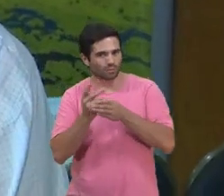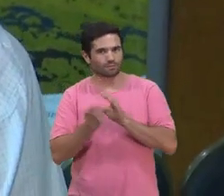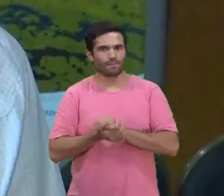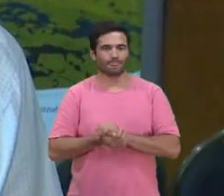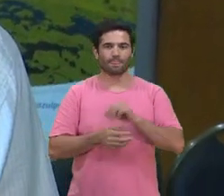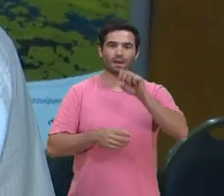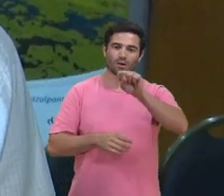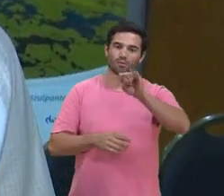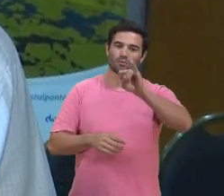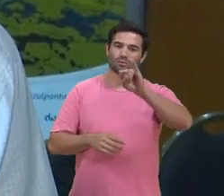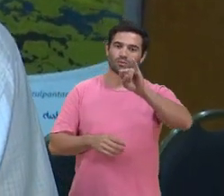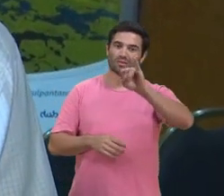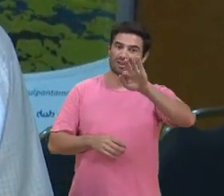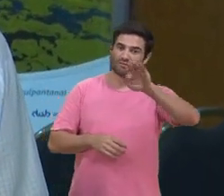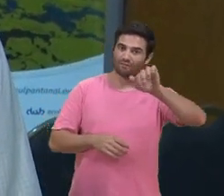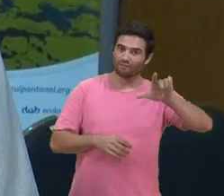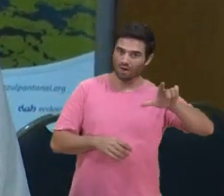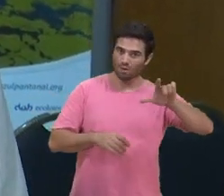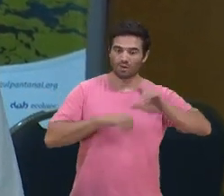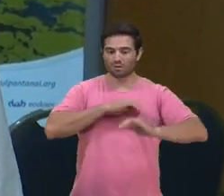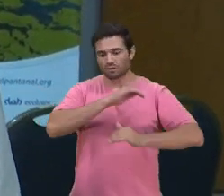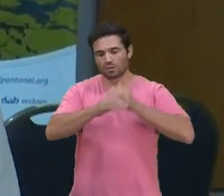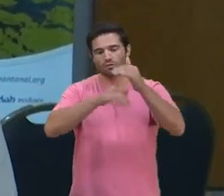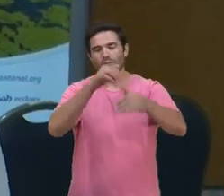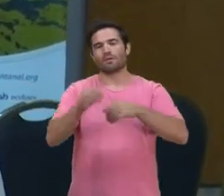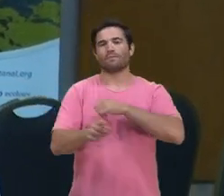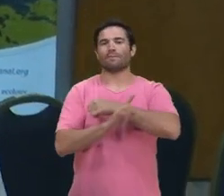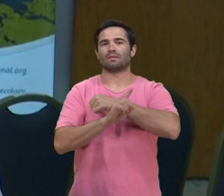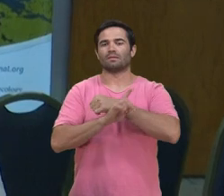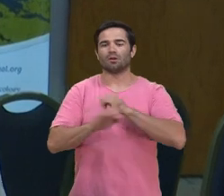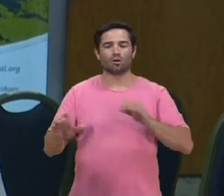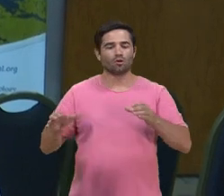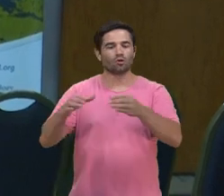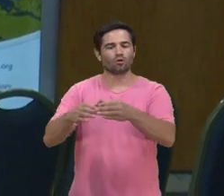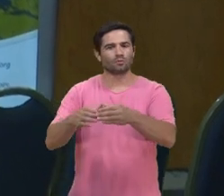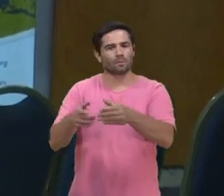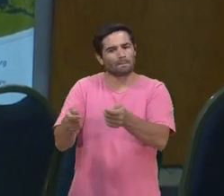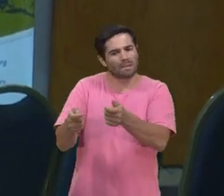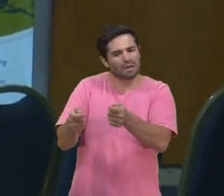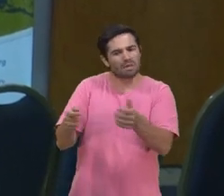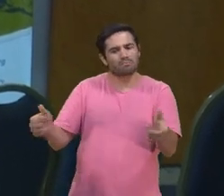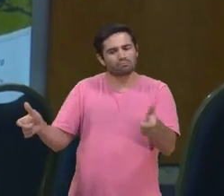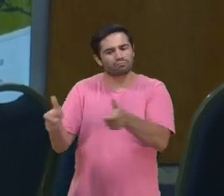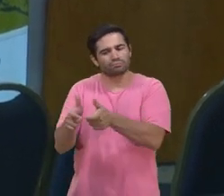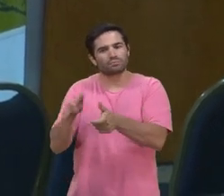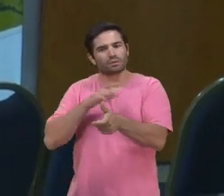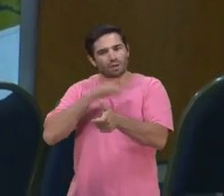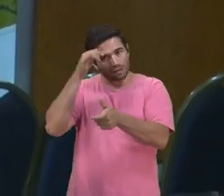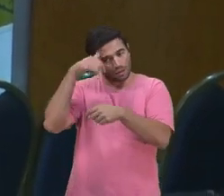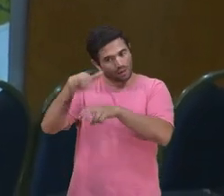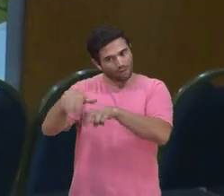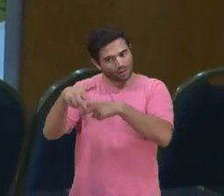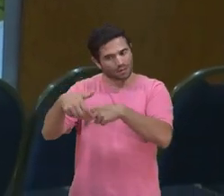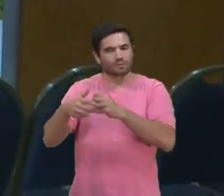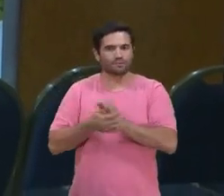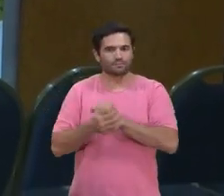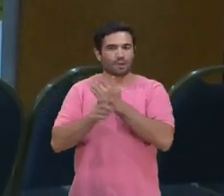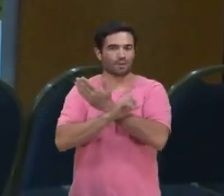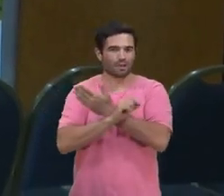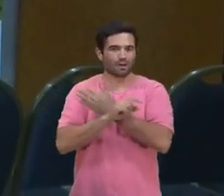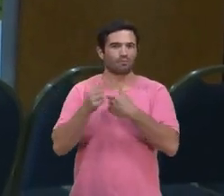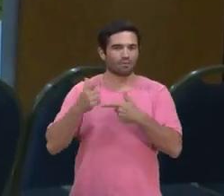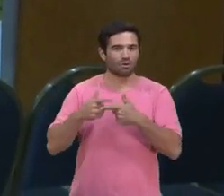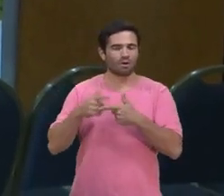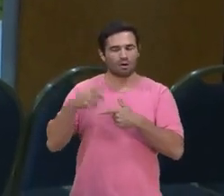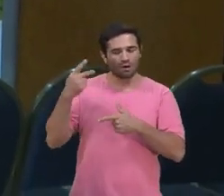CIFAL inicialmente ele foi desenvolvido para atender um grupo pequeno de produtores rurais do Pantanal, que